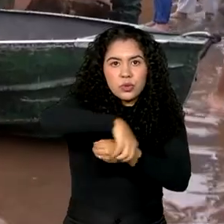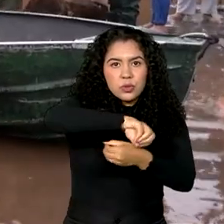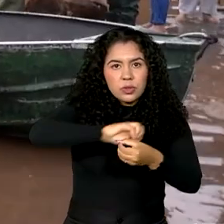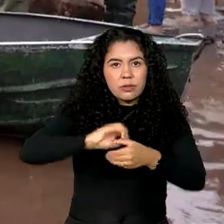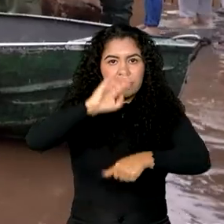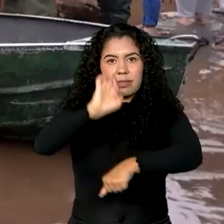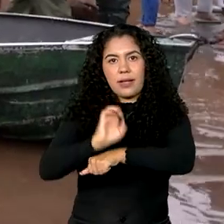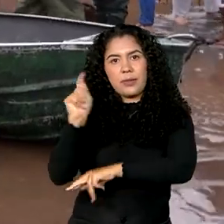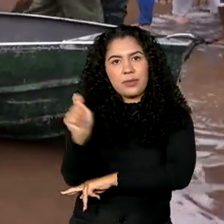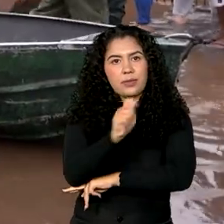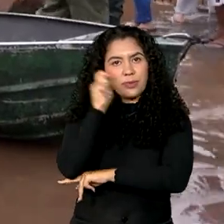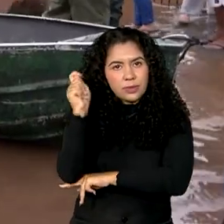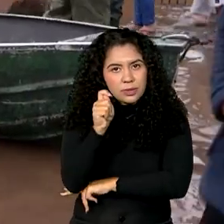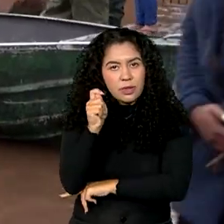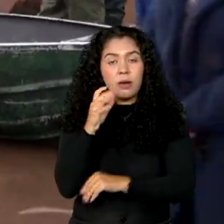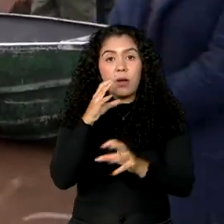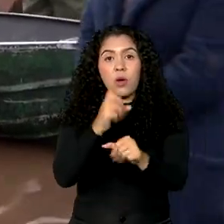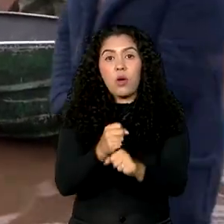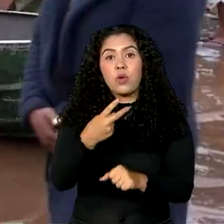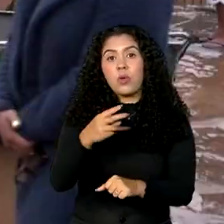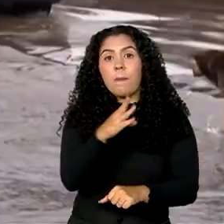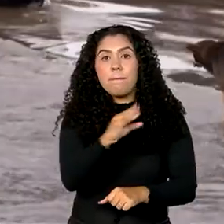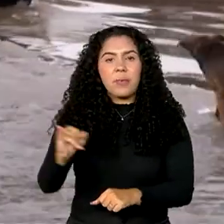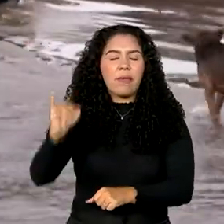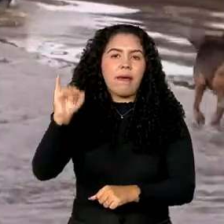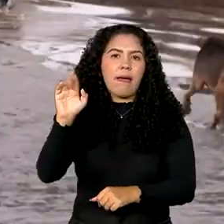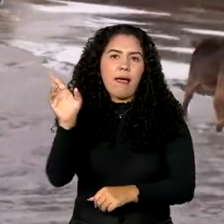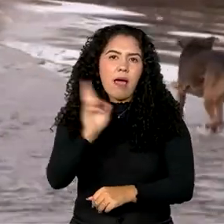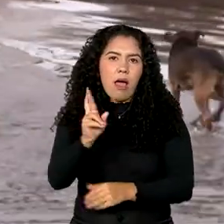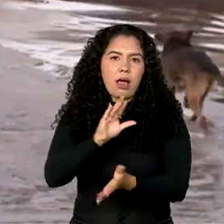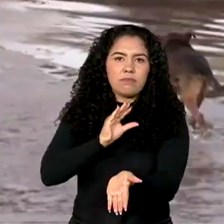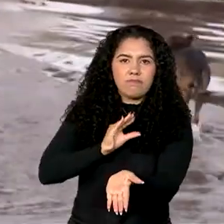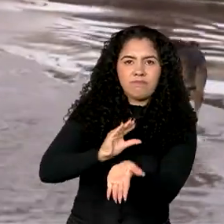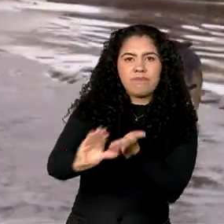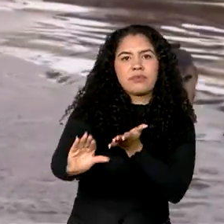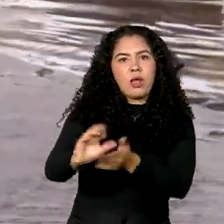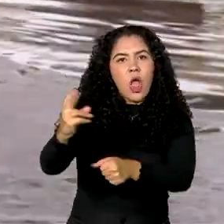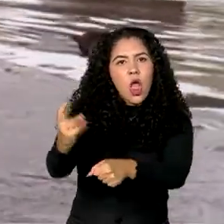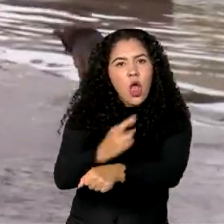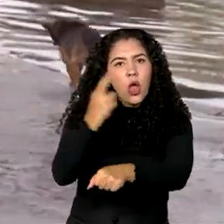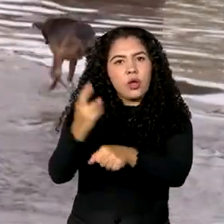chegando a quase R 2 bilhões deais em repasses do auxílio reconstrução eee